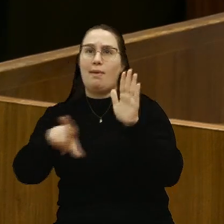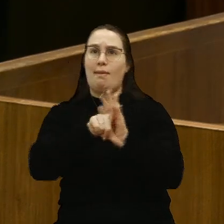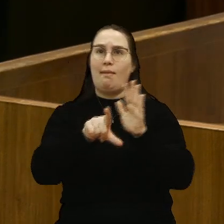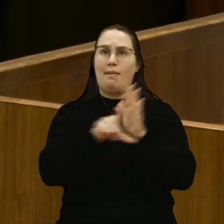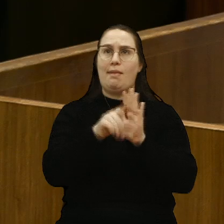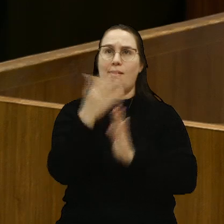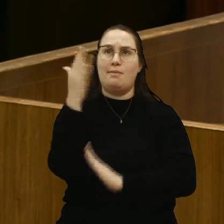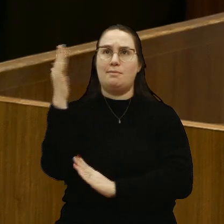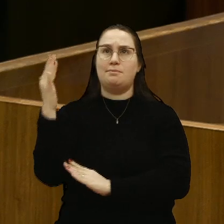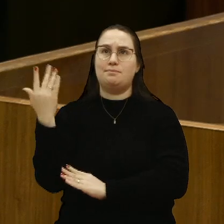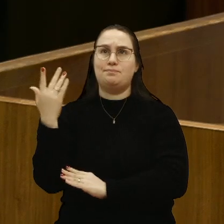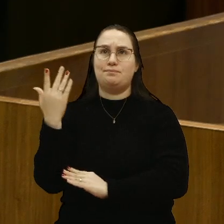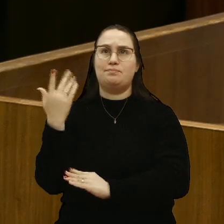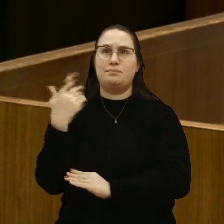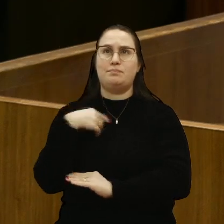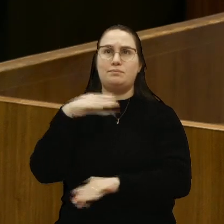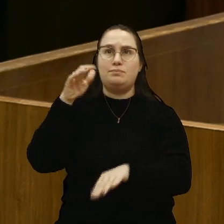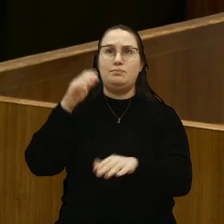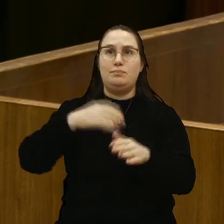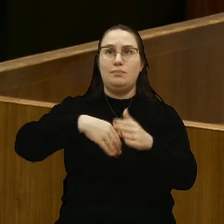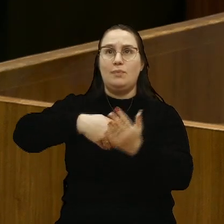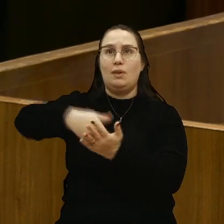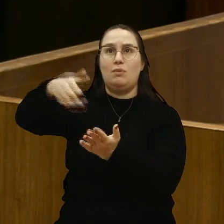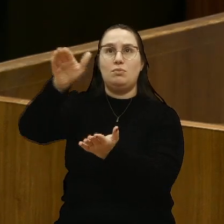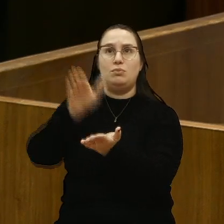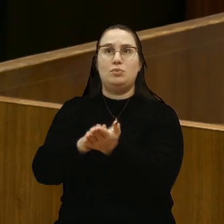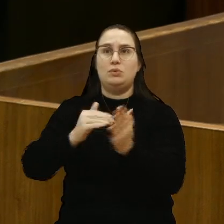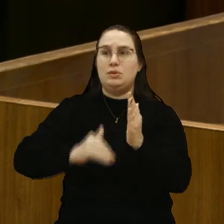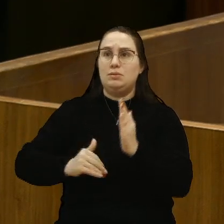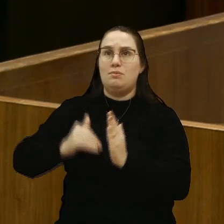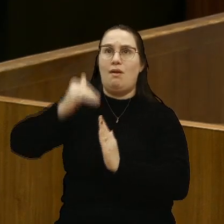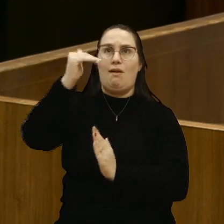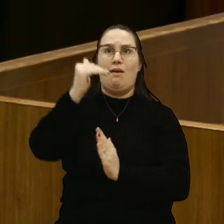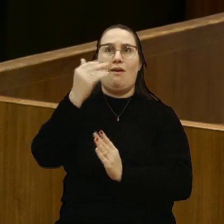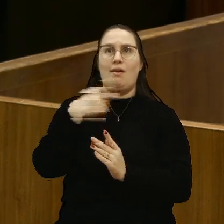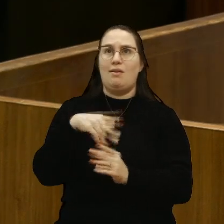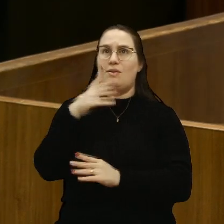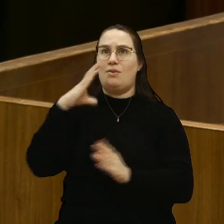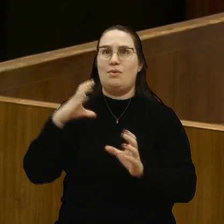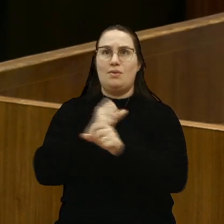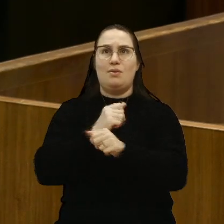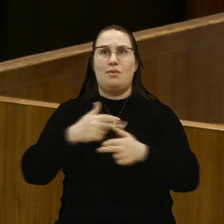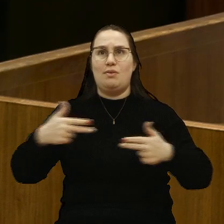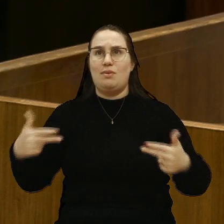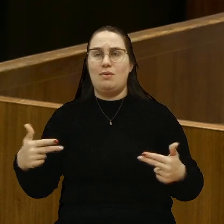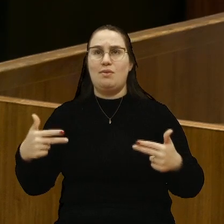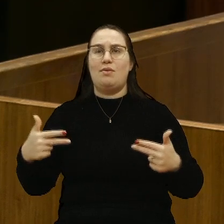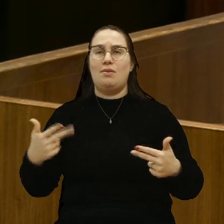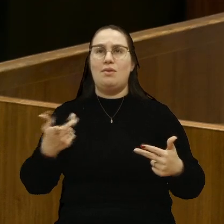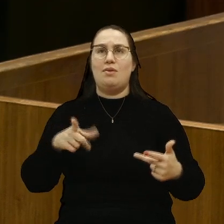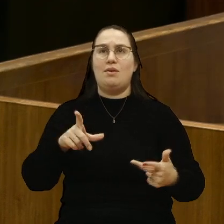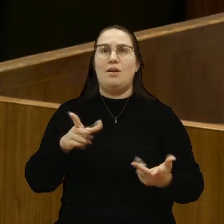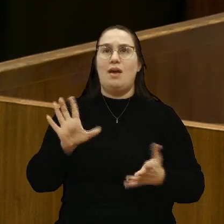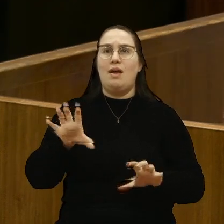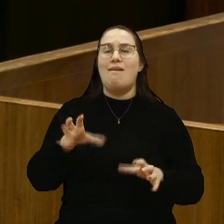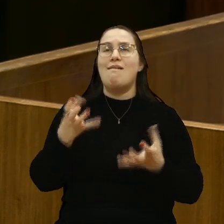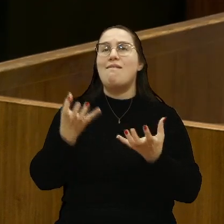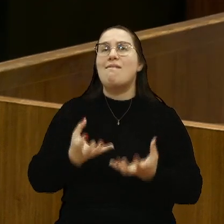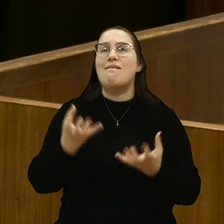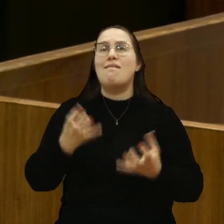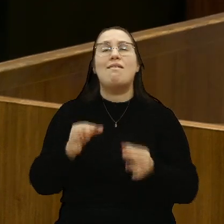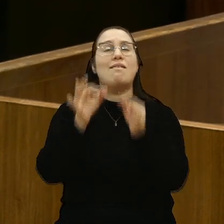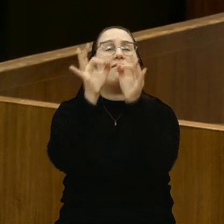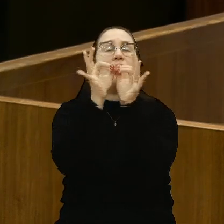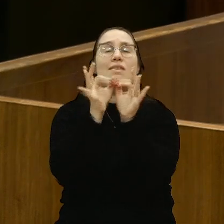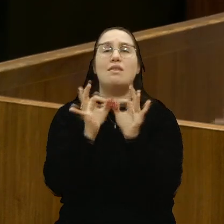tem, inclusive, multas bem maiores do que nossos animais domésticos, né? Mas o que a gente quer é